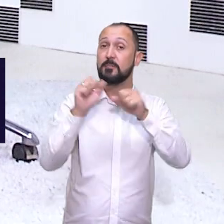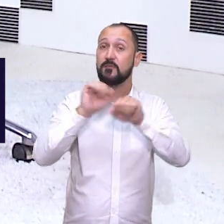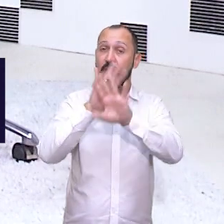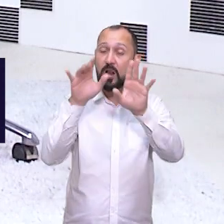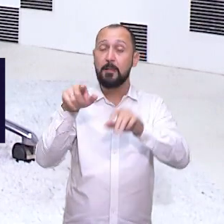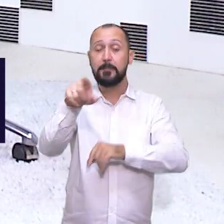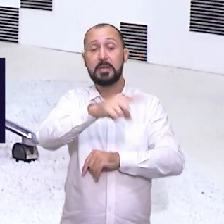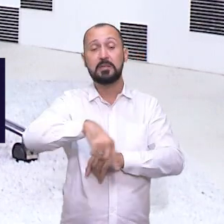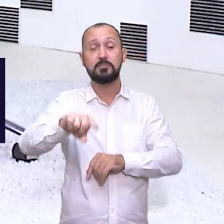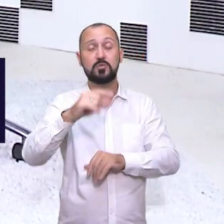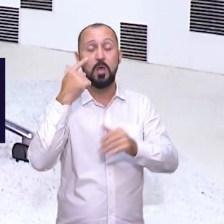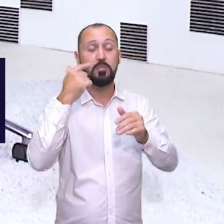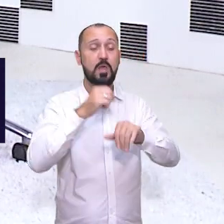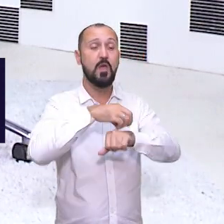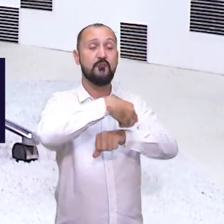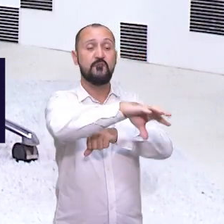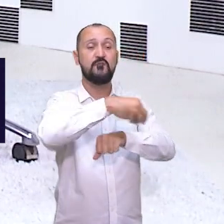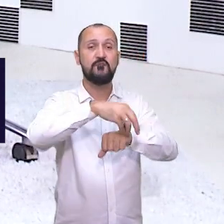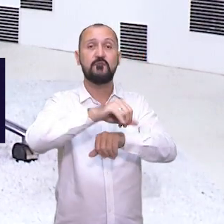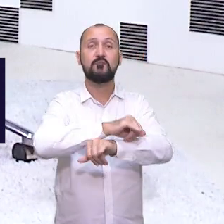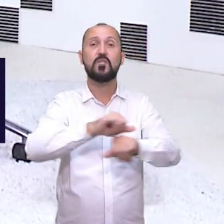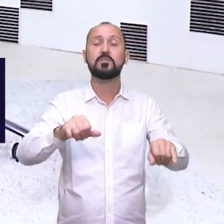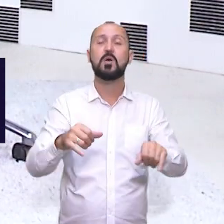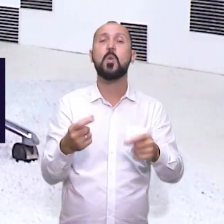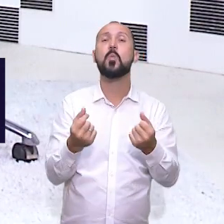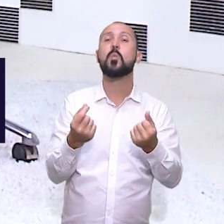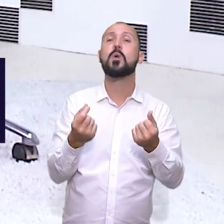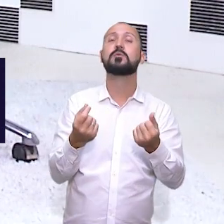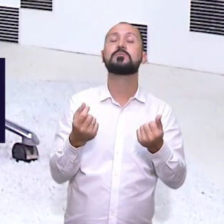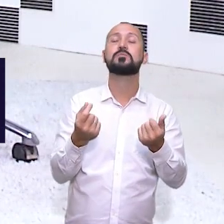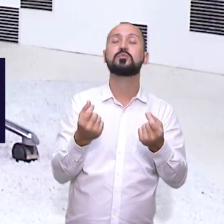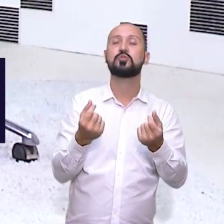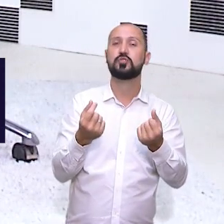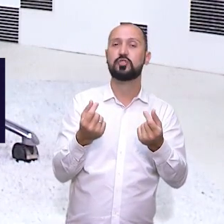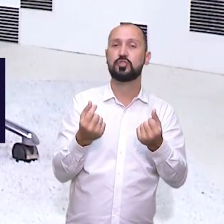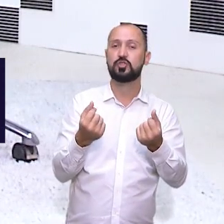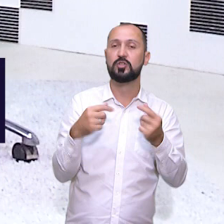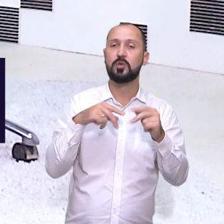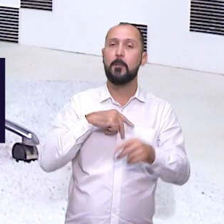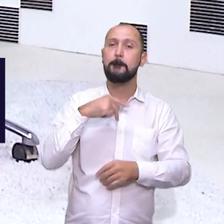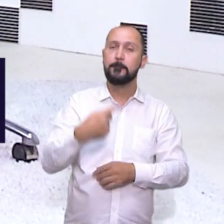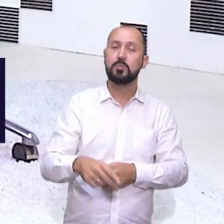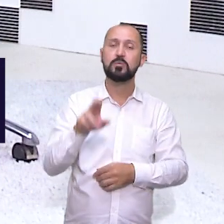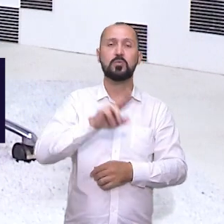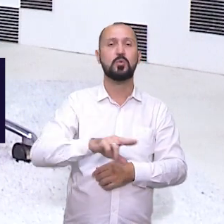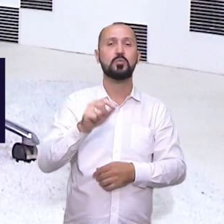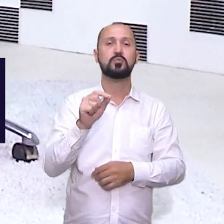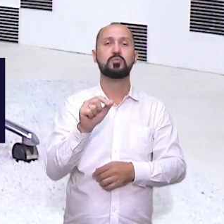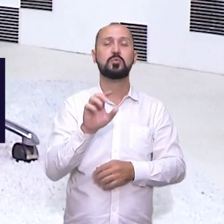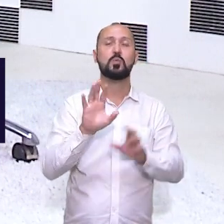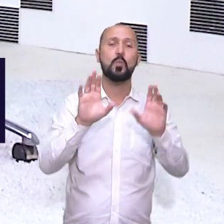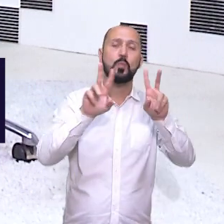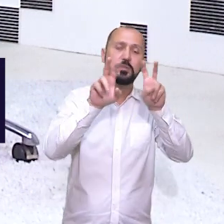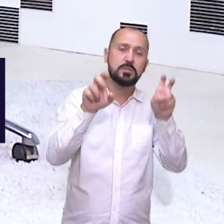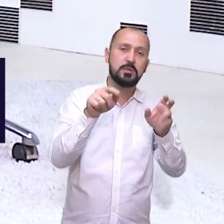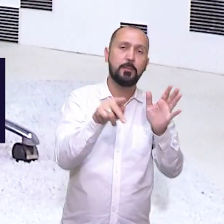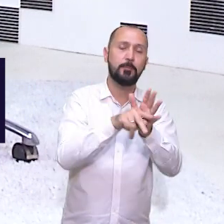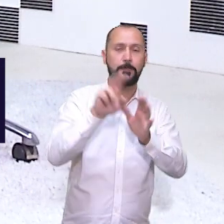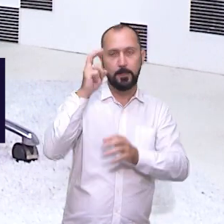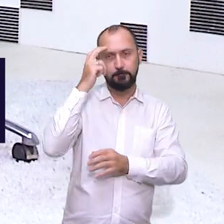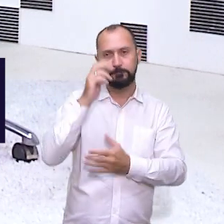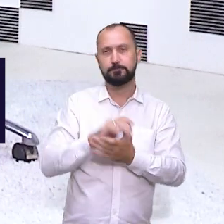mais transparência para que as pessoas possam ter informação sobre efetivamente quanto de dinheiro público está sendo gasto com